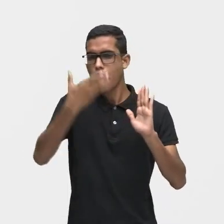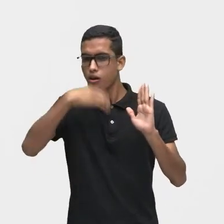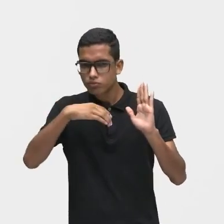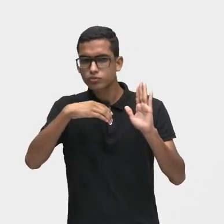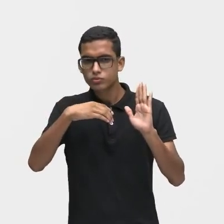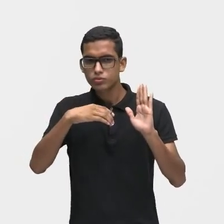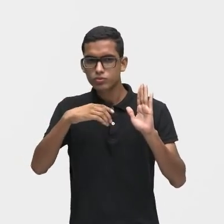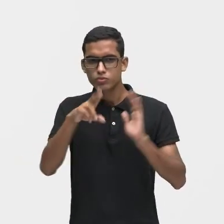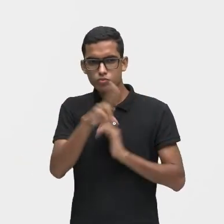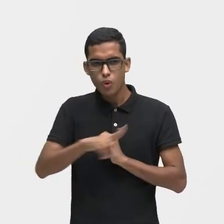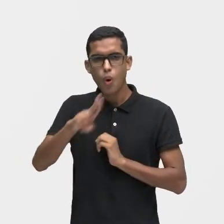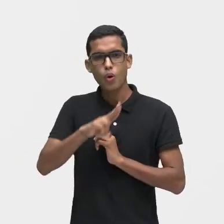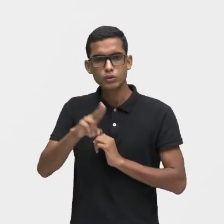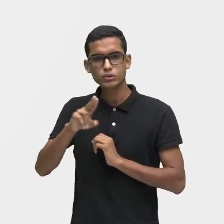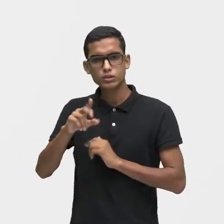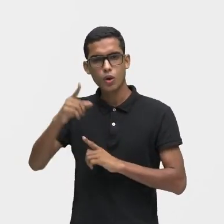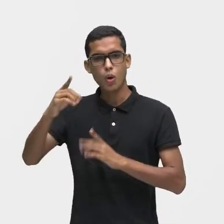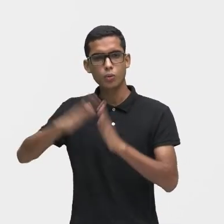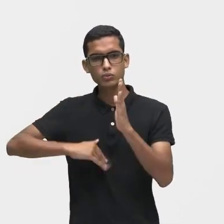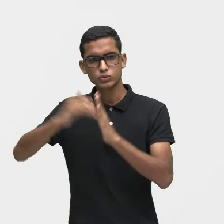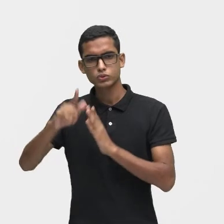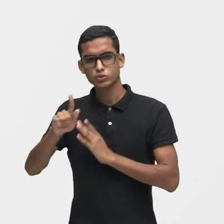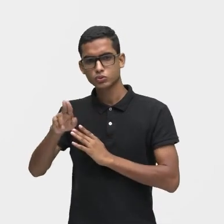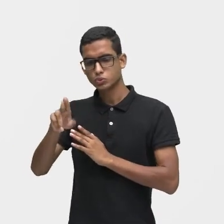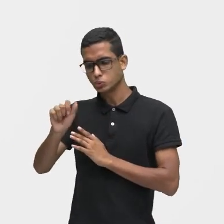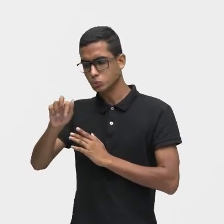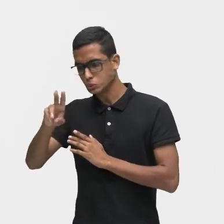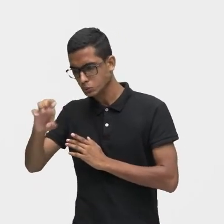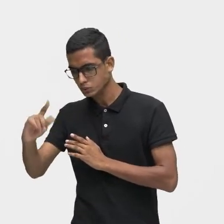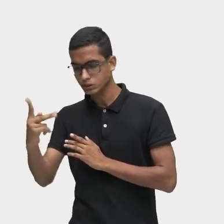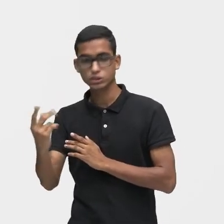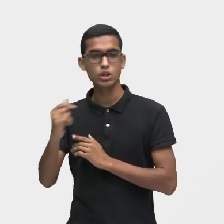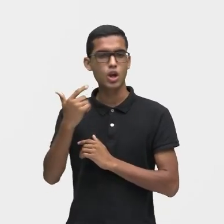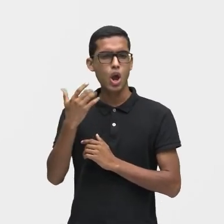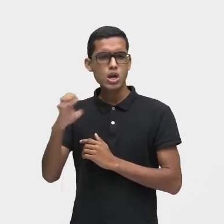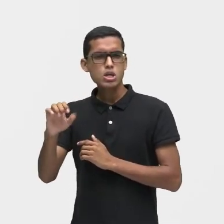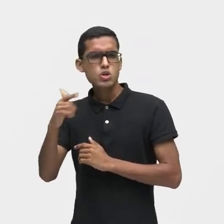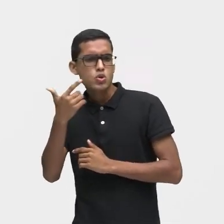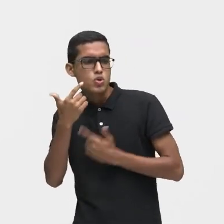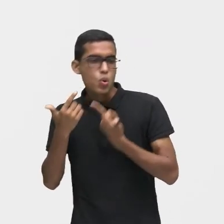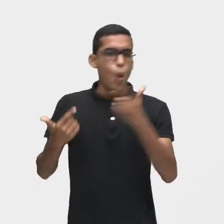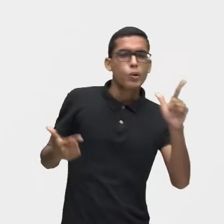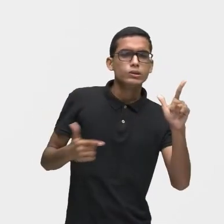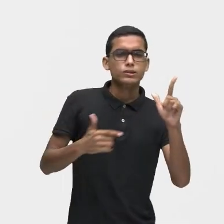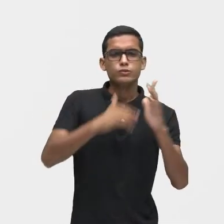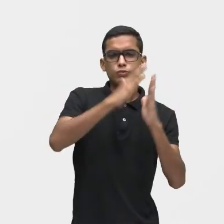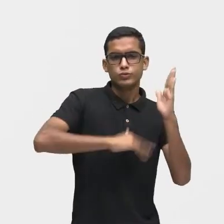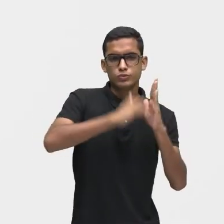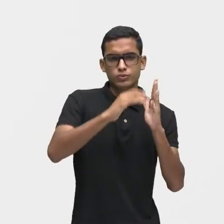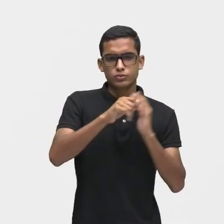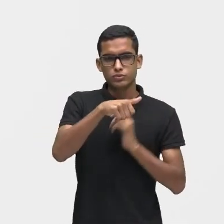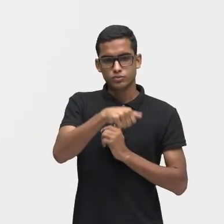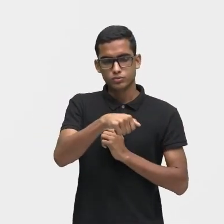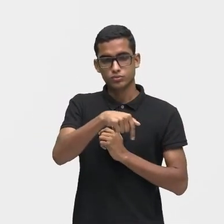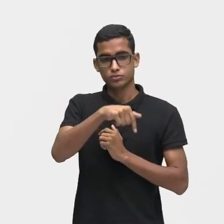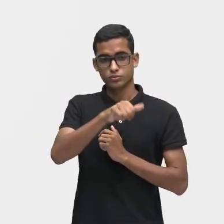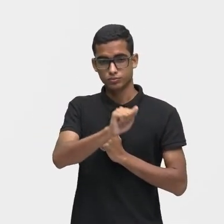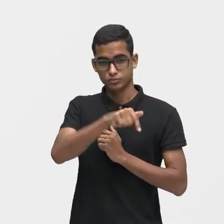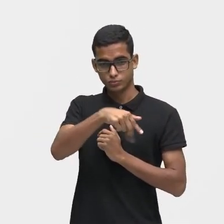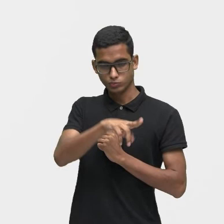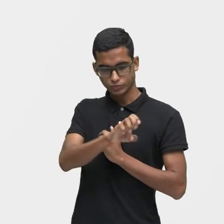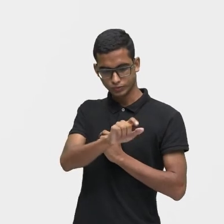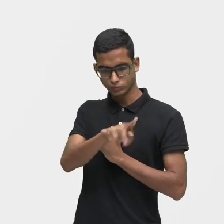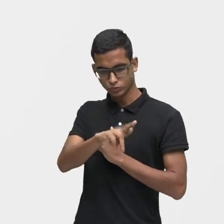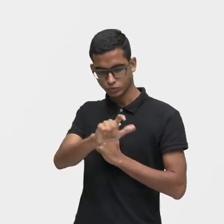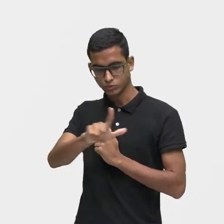com tinta guache e outra com tinta aquarela. Então, vocês vão decidir isso, vão escrever no chat. Eu